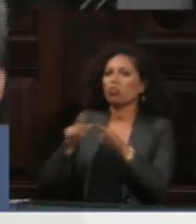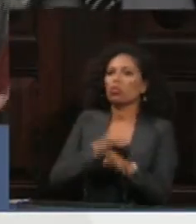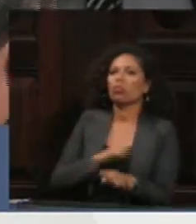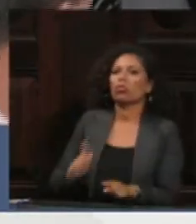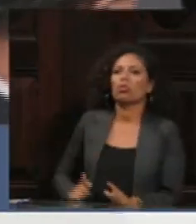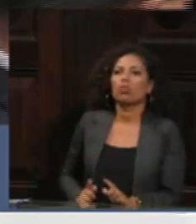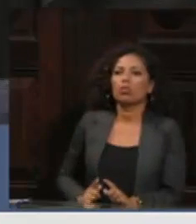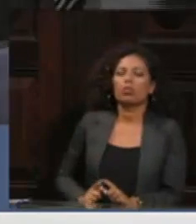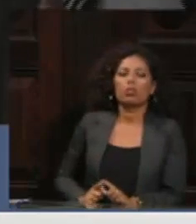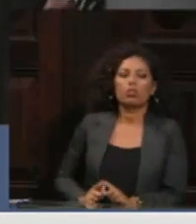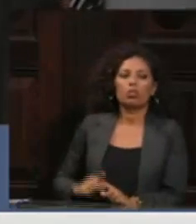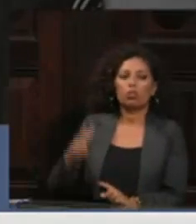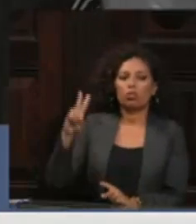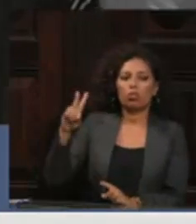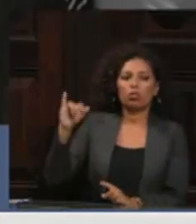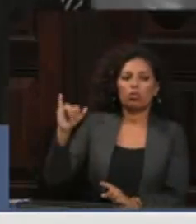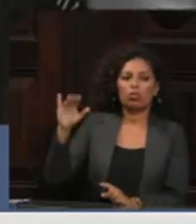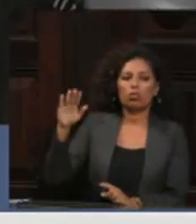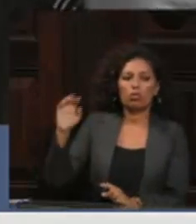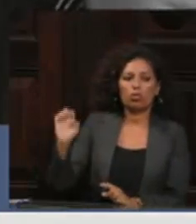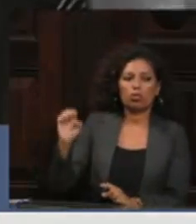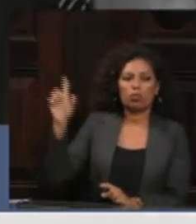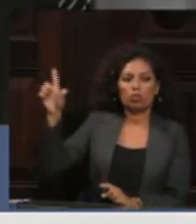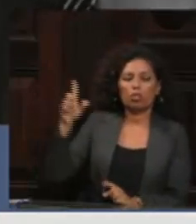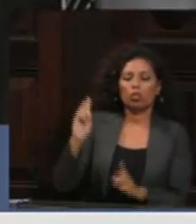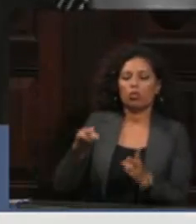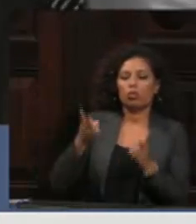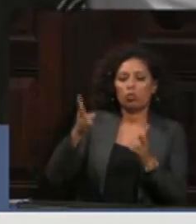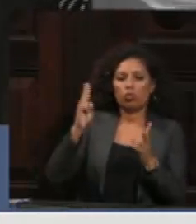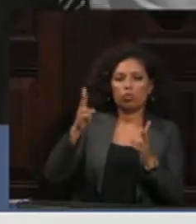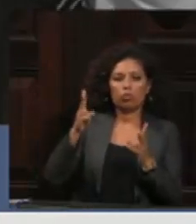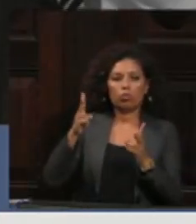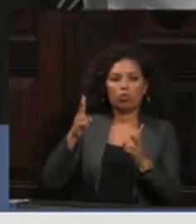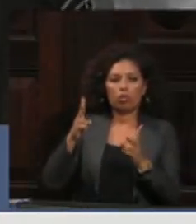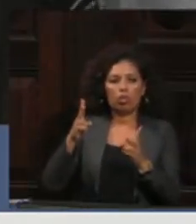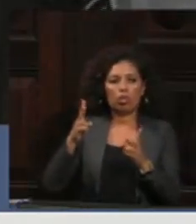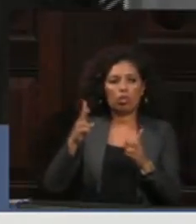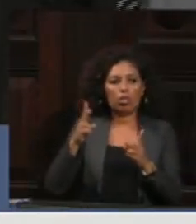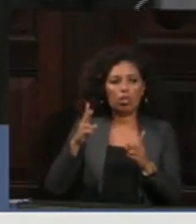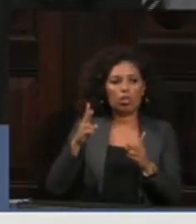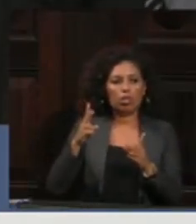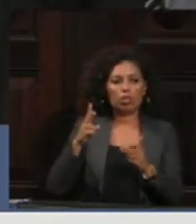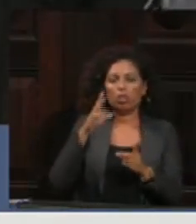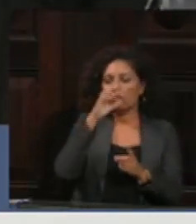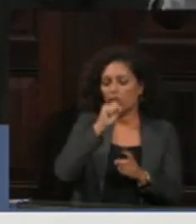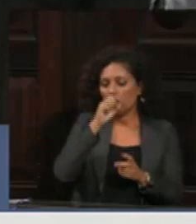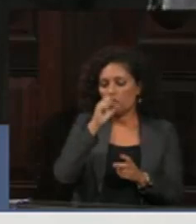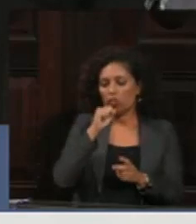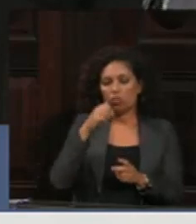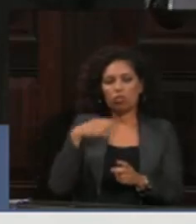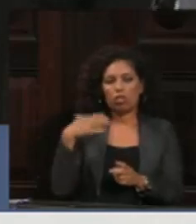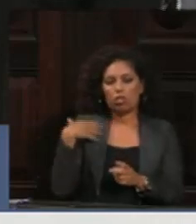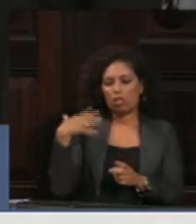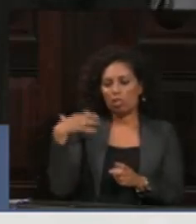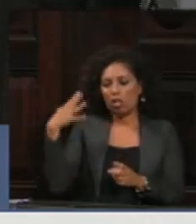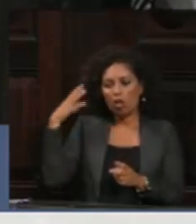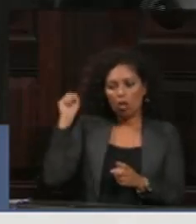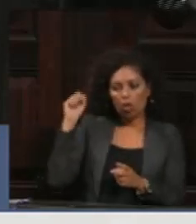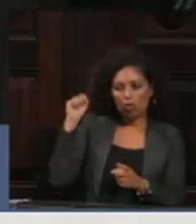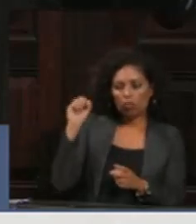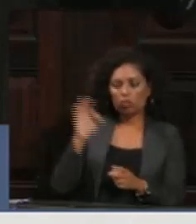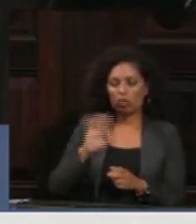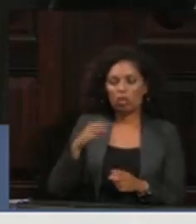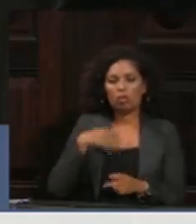senhor presidente. Ele se encastelou no Palácio Guanabara e não atende a gente. Já recorri ao nosso líder